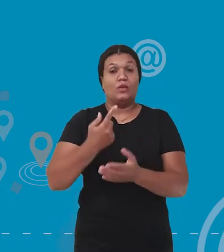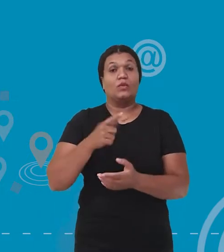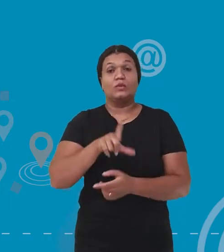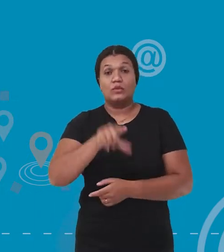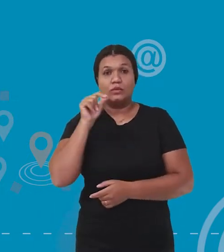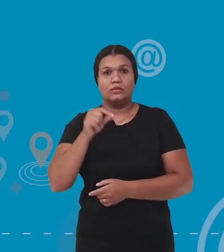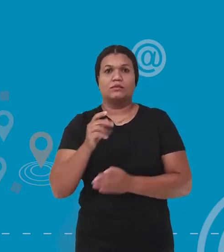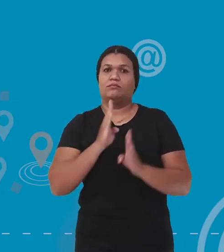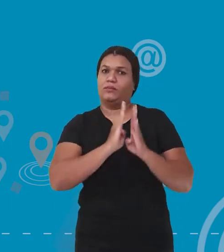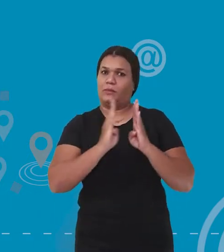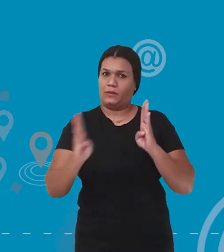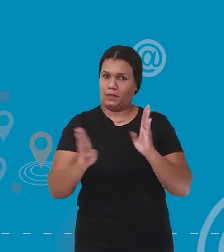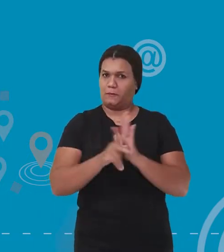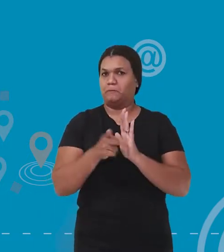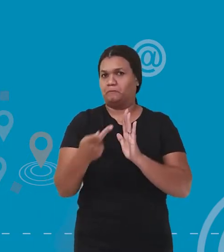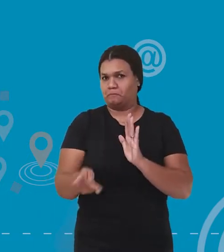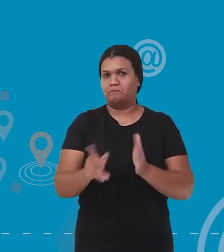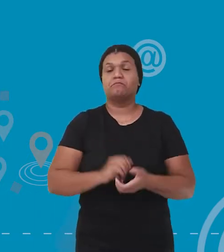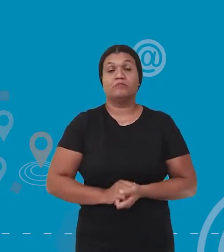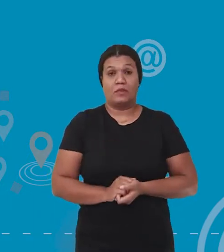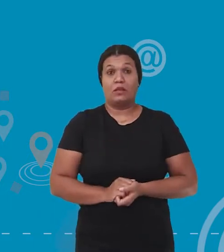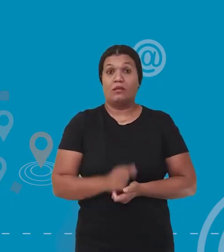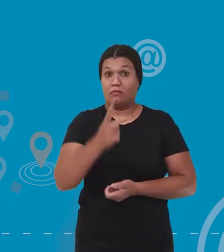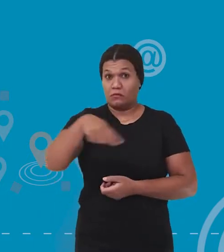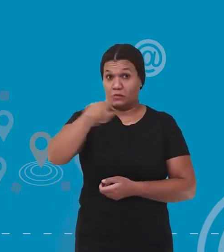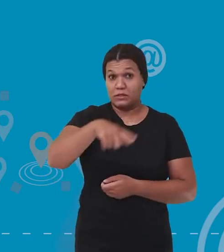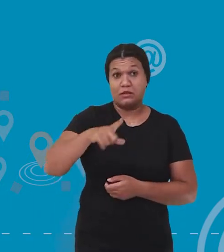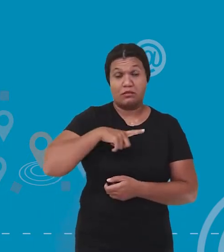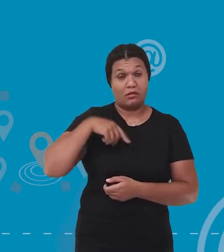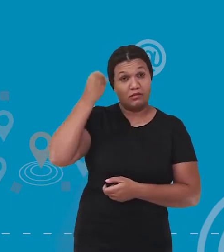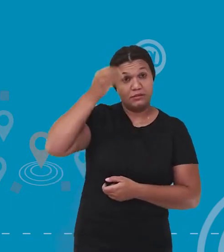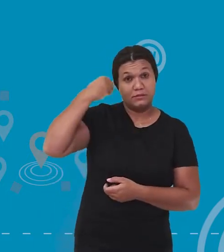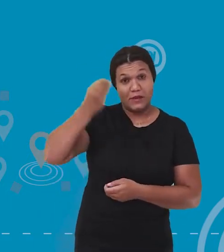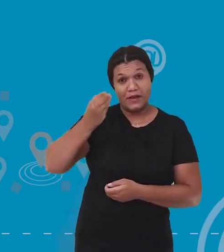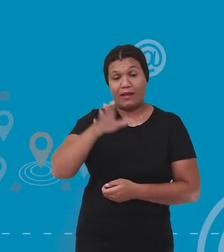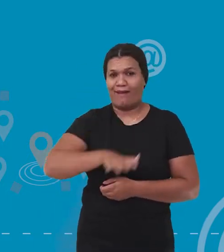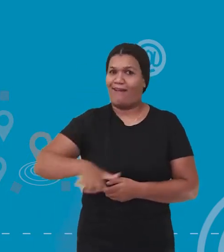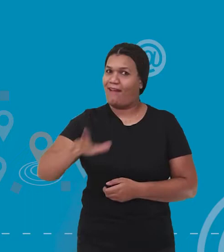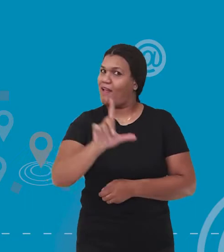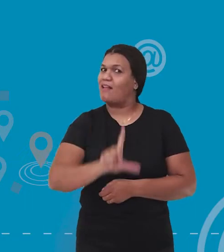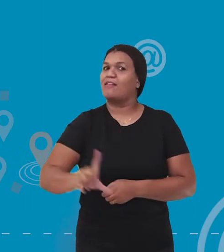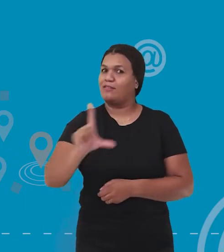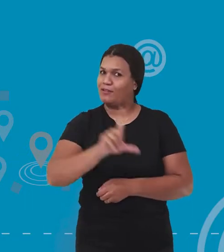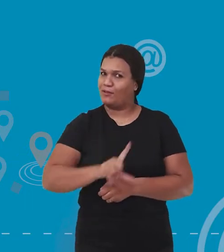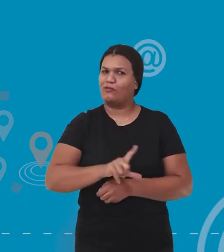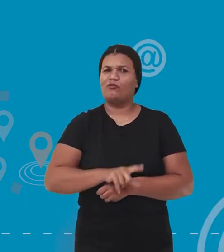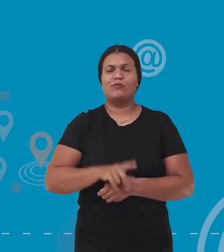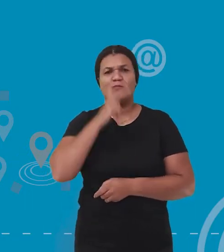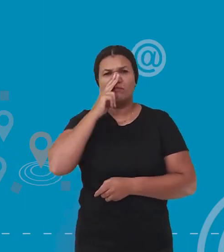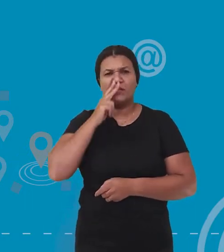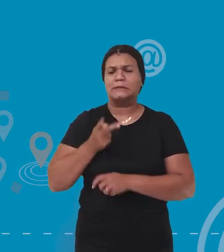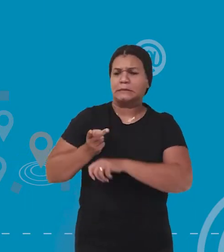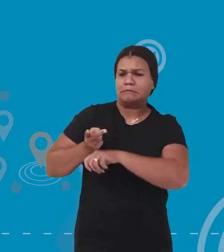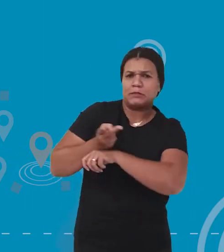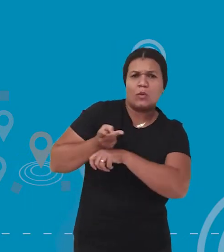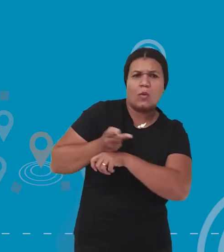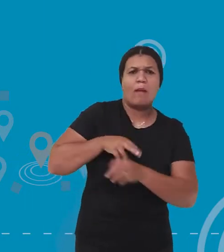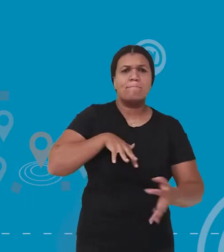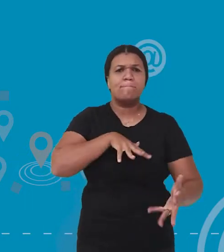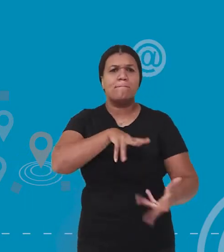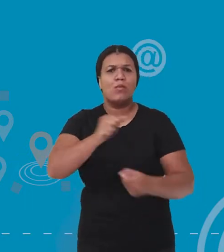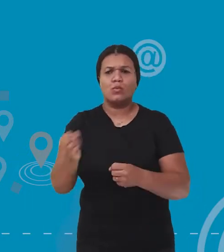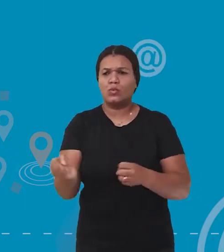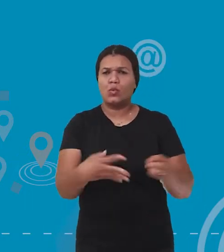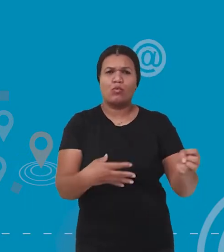bibliotecas. E para que você possa vivenciar experiências literárias, desbravar novos mundos e